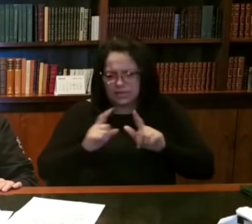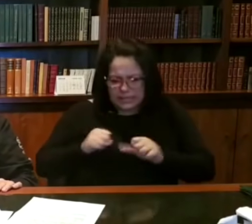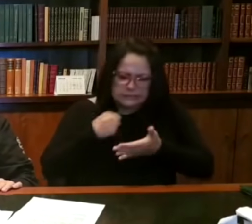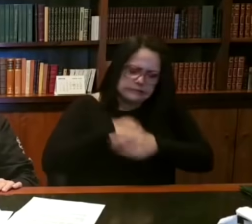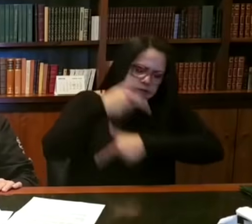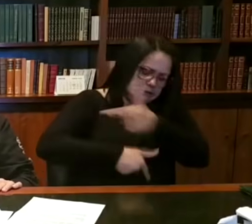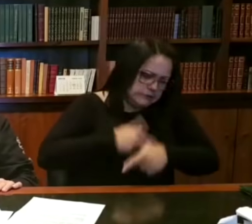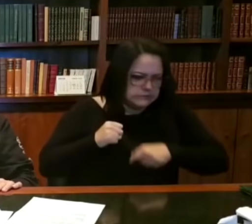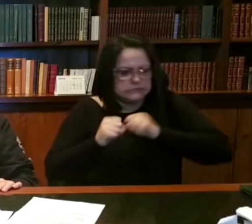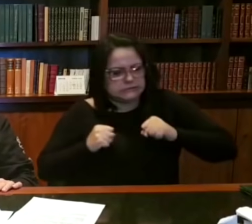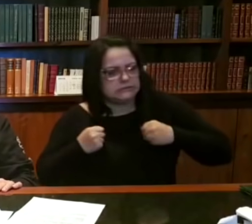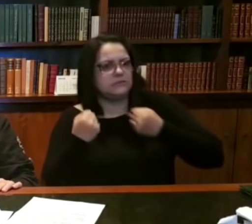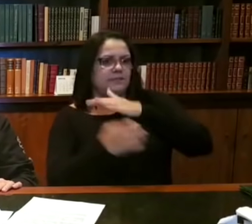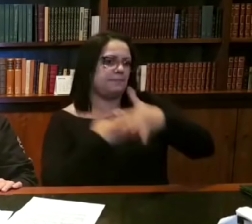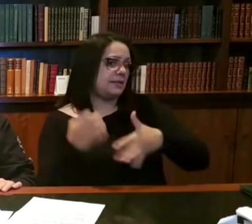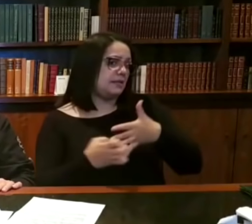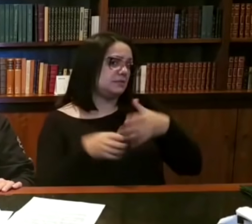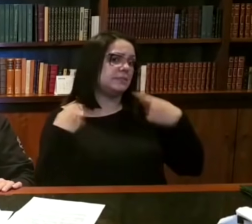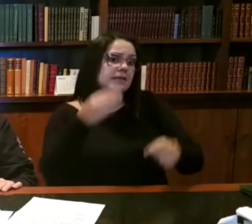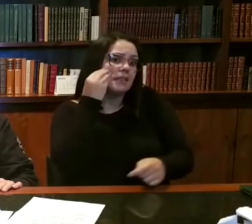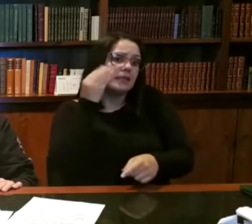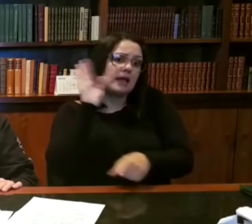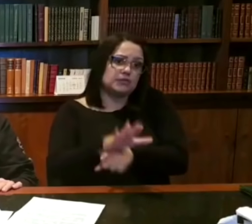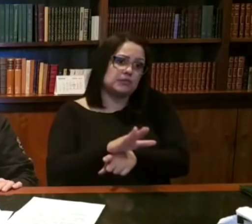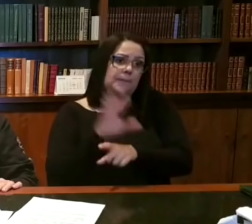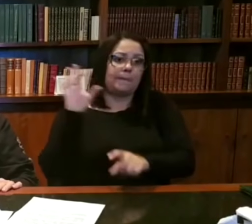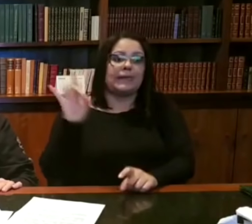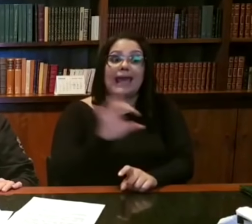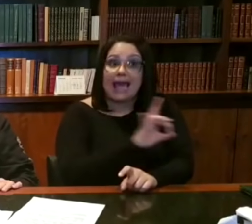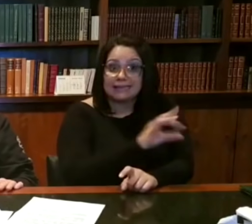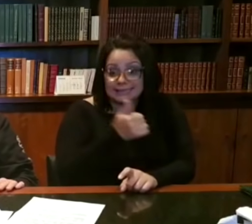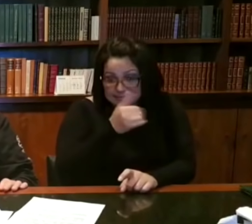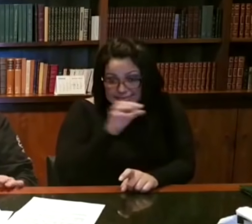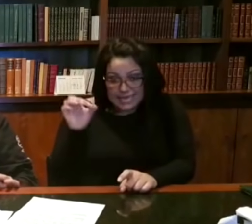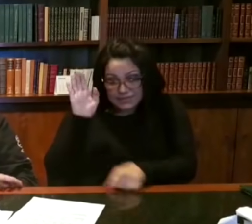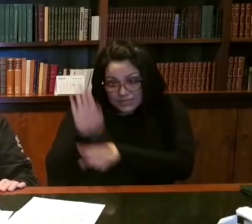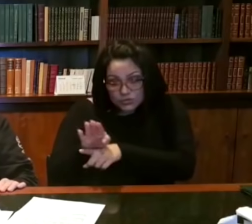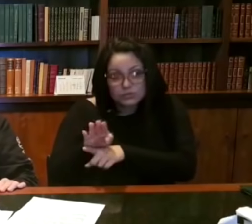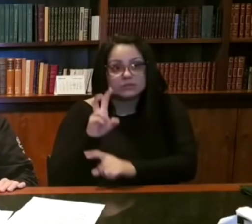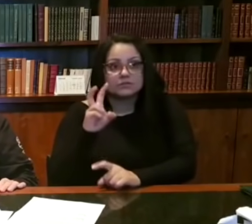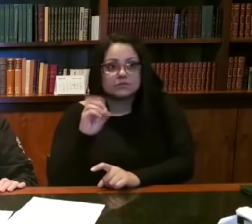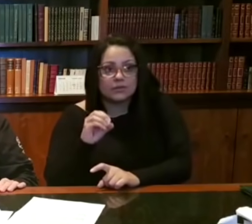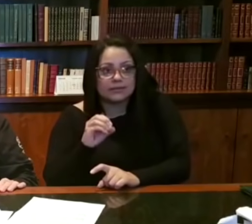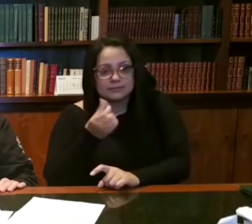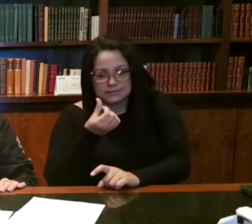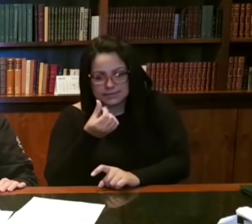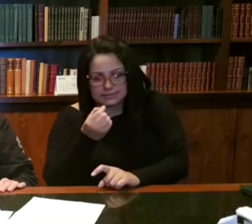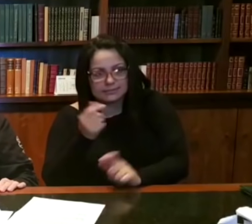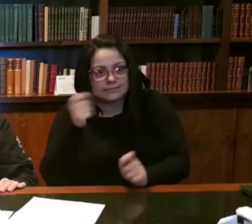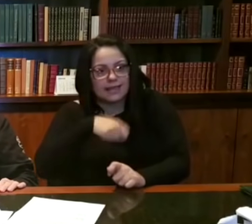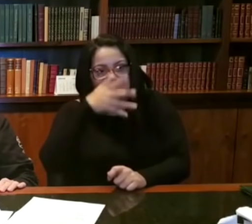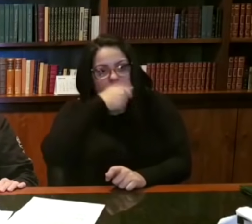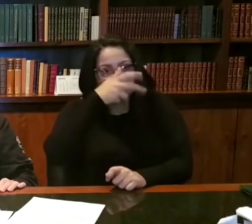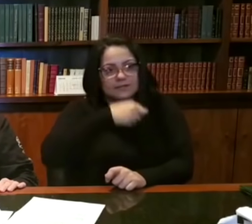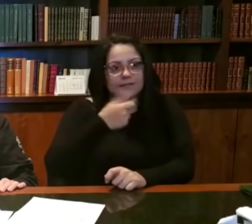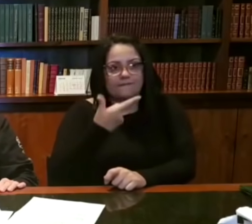ali lutando para sobreviver. Você não tem, você tem que tentar ajudar. De cada 100 que você ajudar, 50, 60 vão sobreviver, 20,